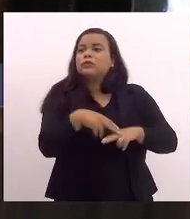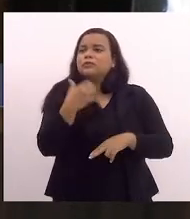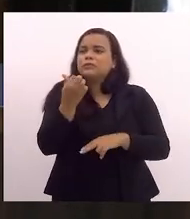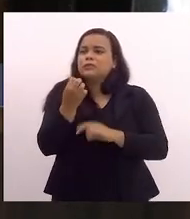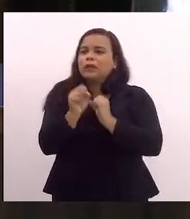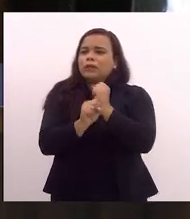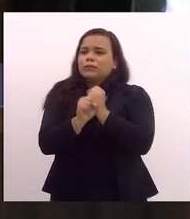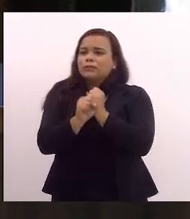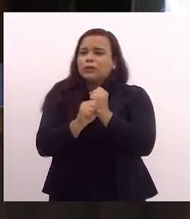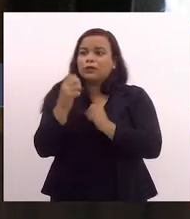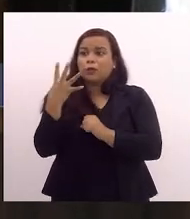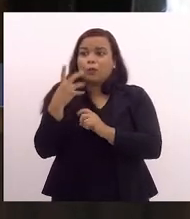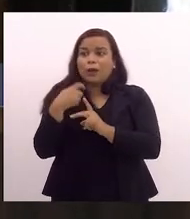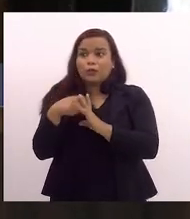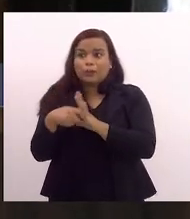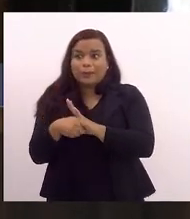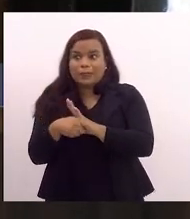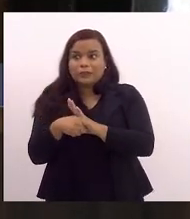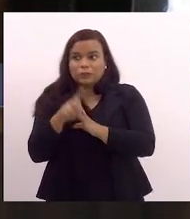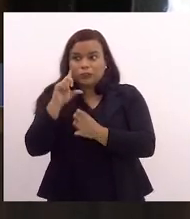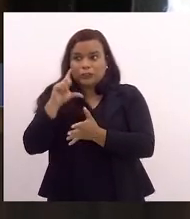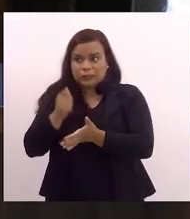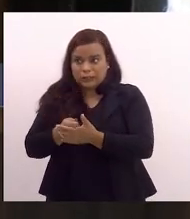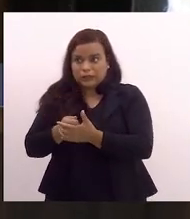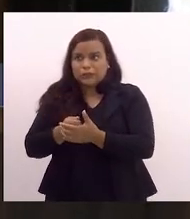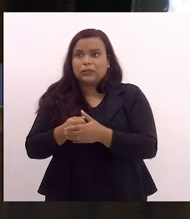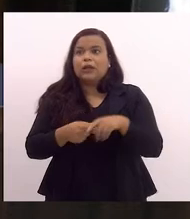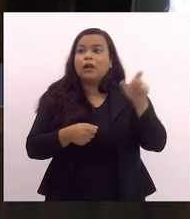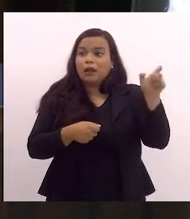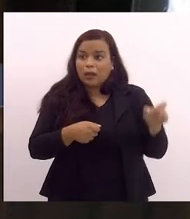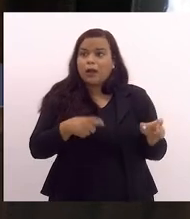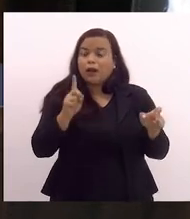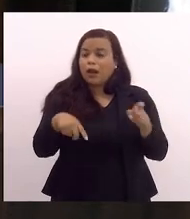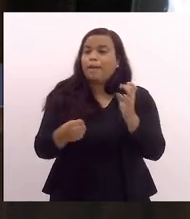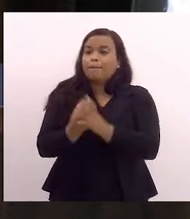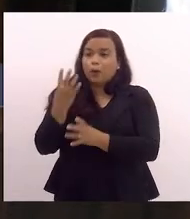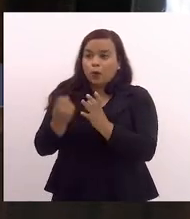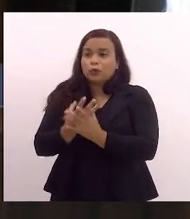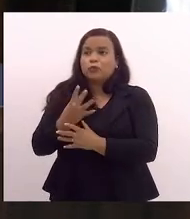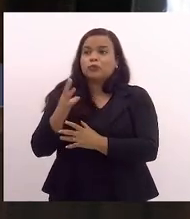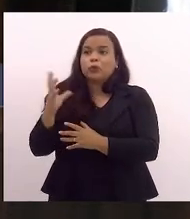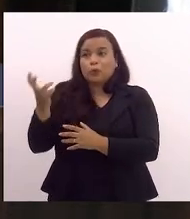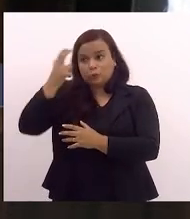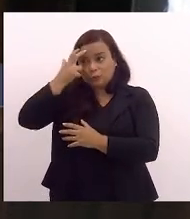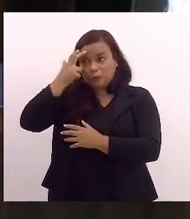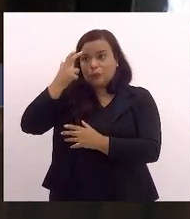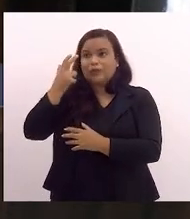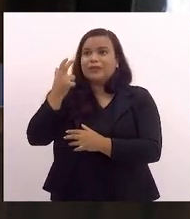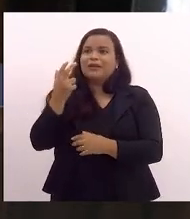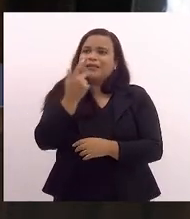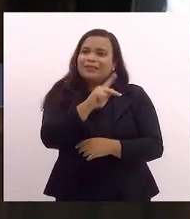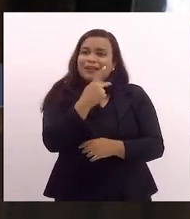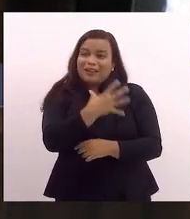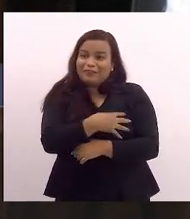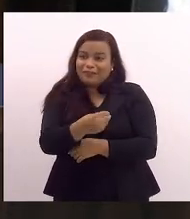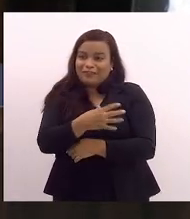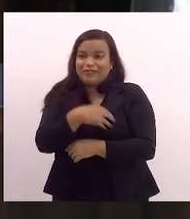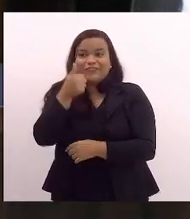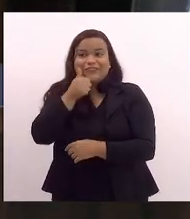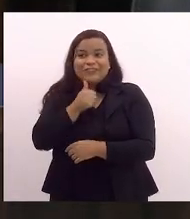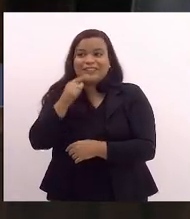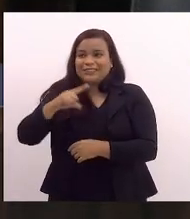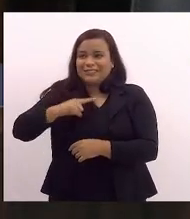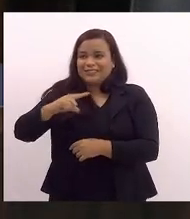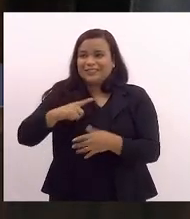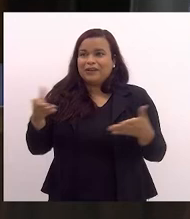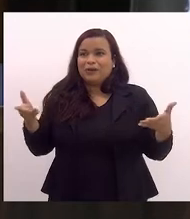6 anos e 4 meses na prisão. Ele é produtor cultural, pai de uma linda menininha, que hoje,